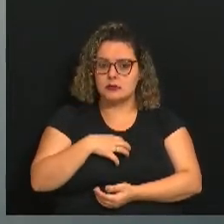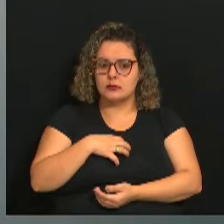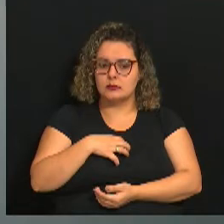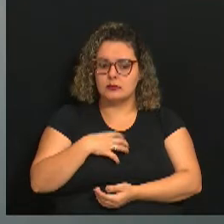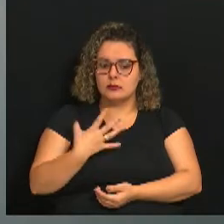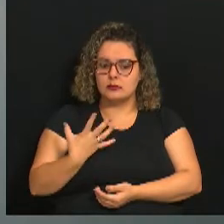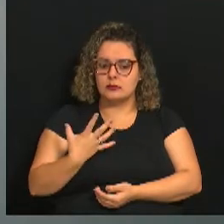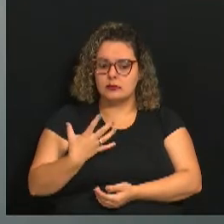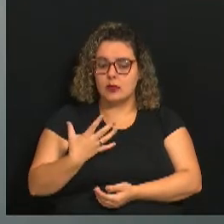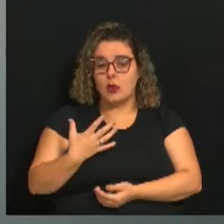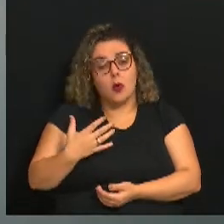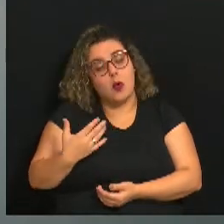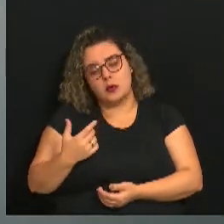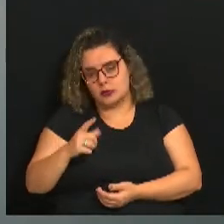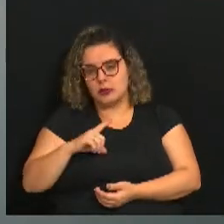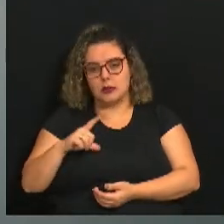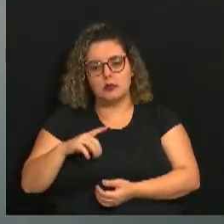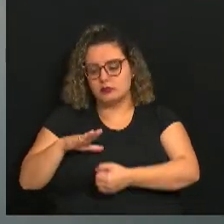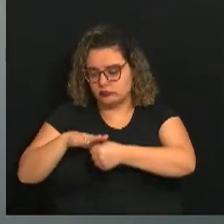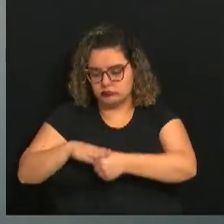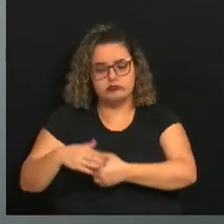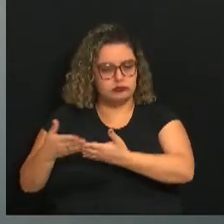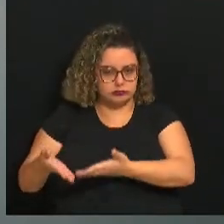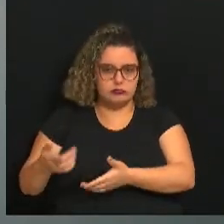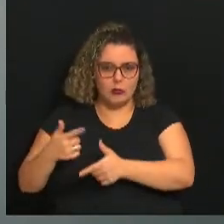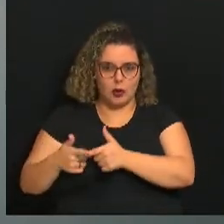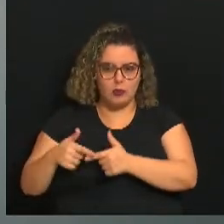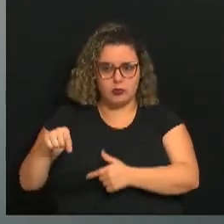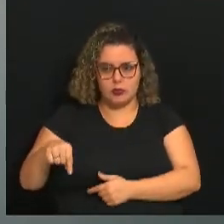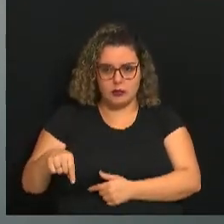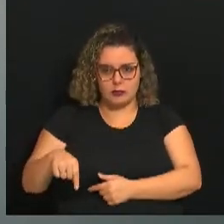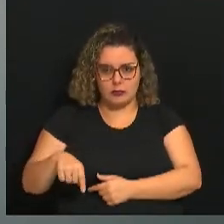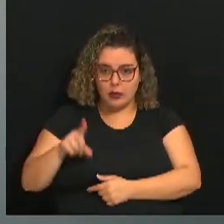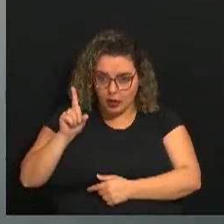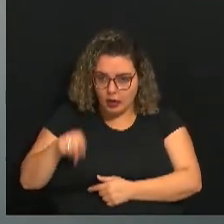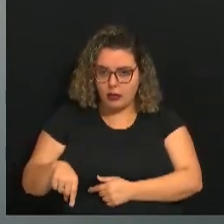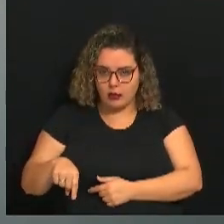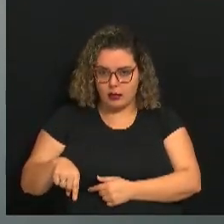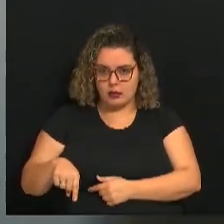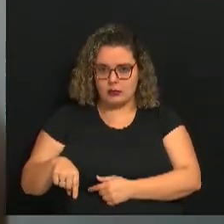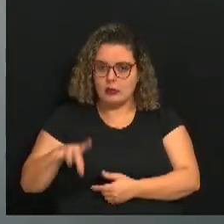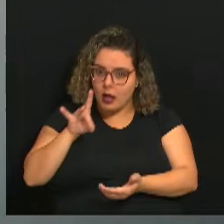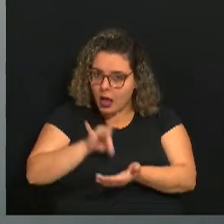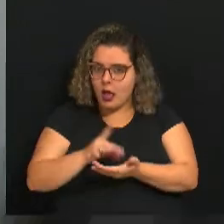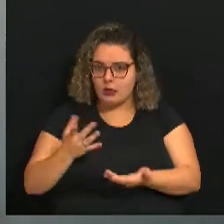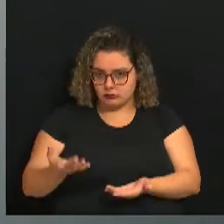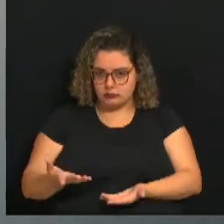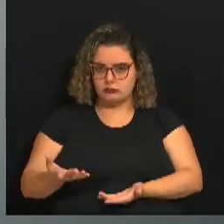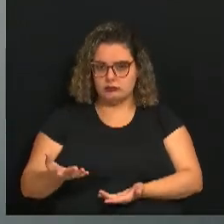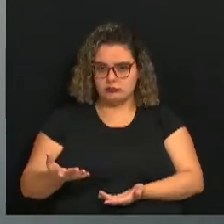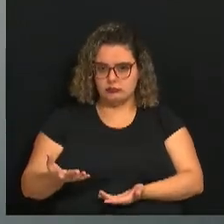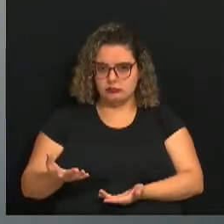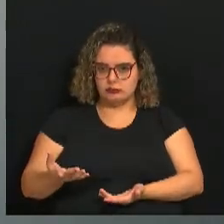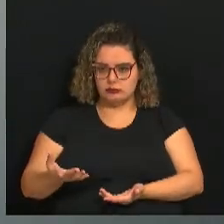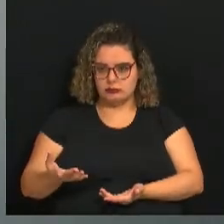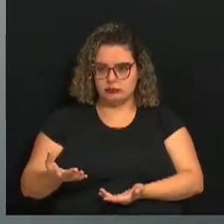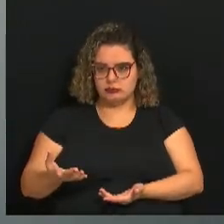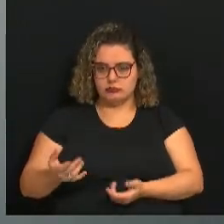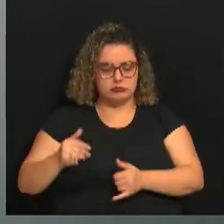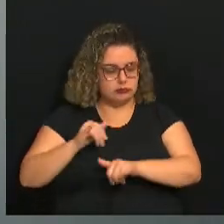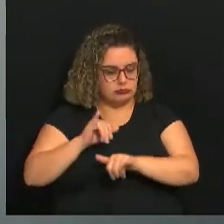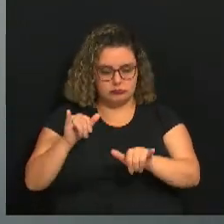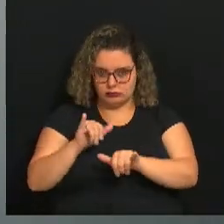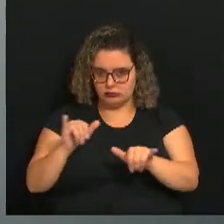alguma maneira, algum tipo de punição. Isso é fato. Está cabalmente provado publicamente aí